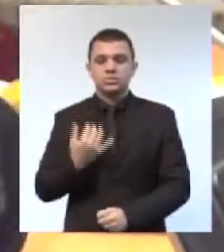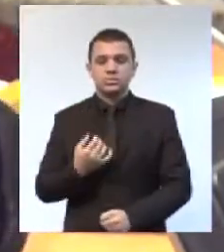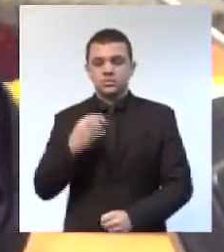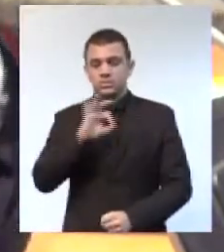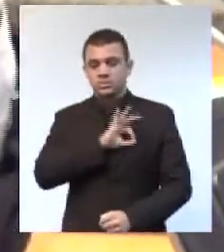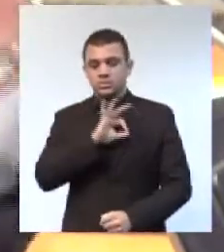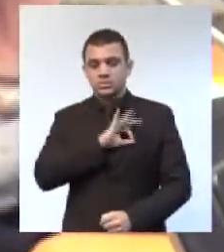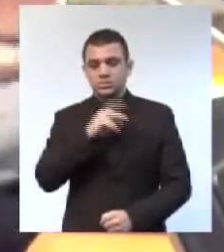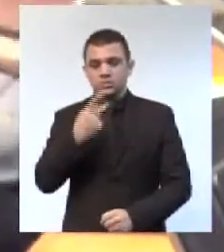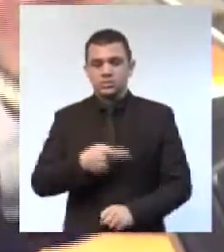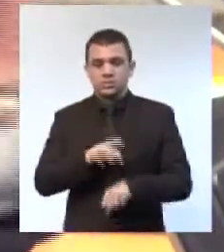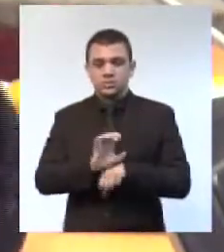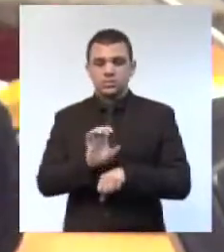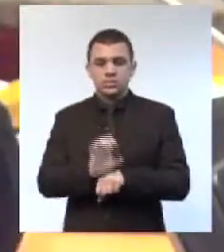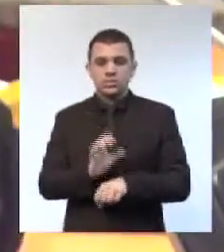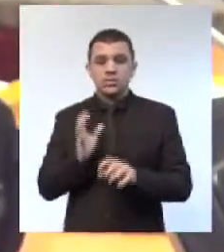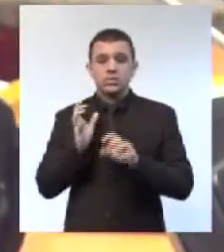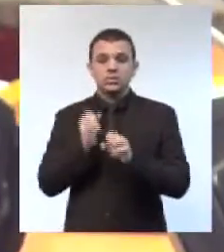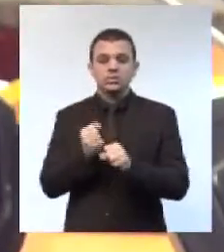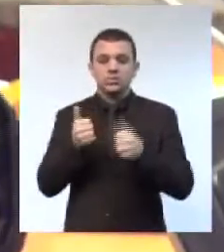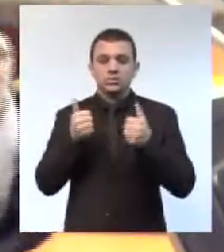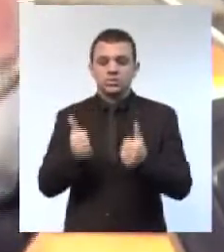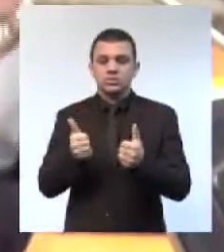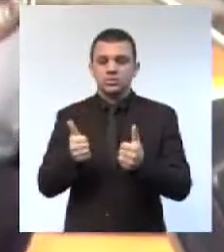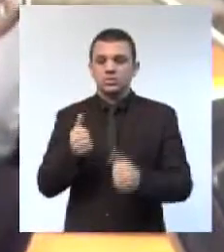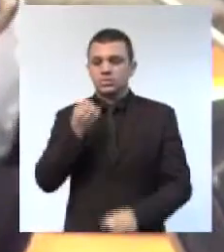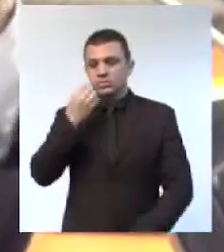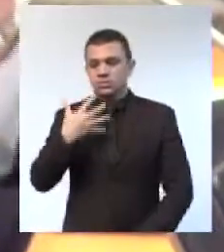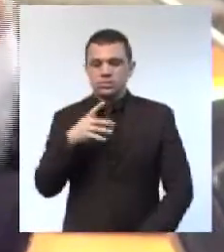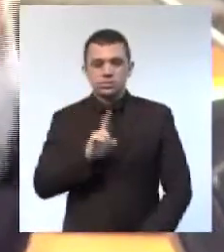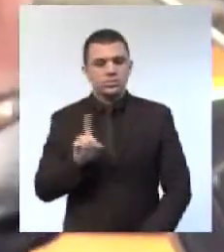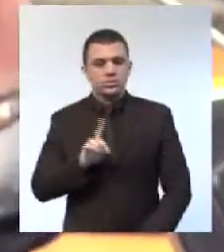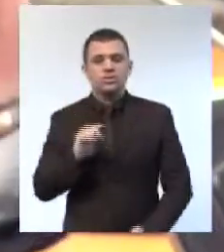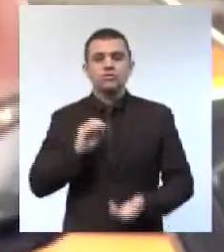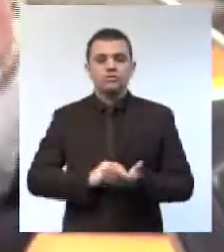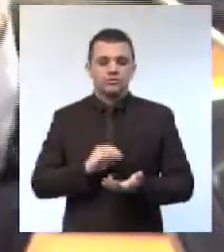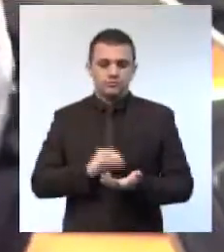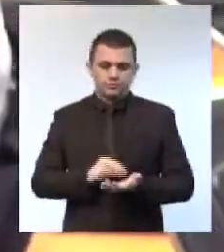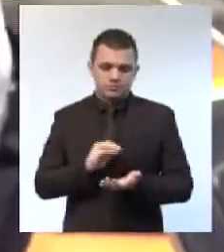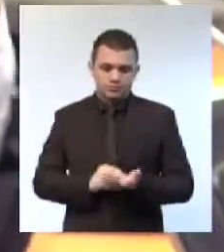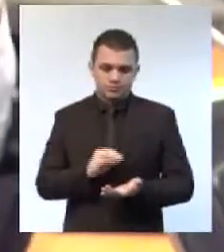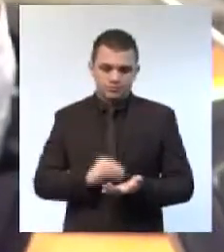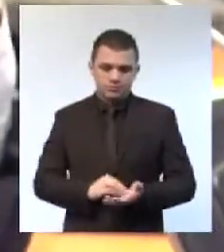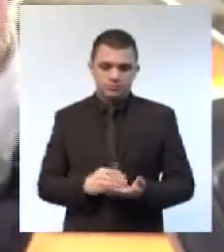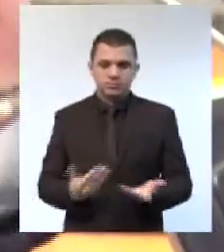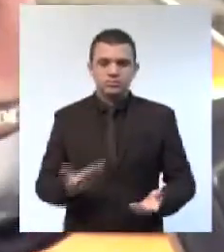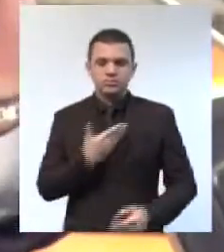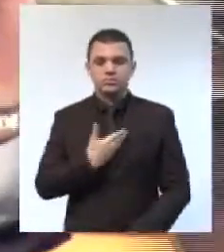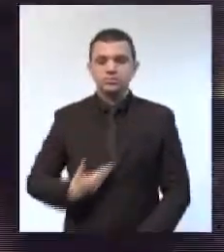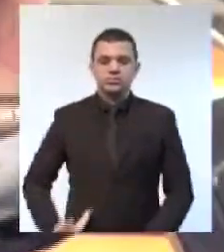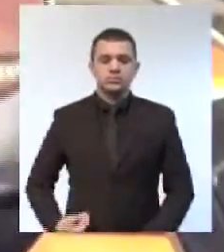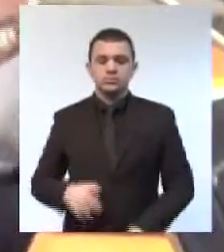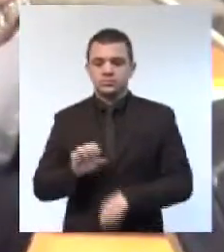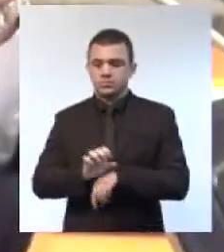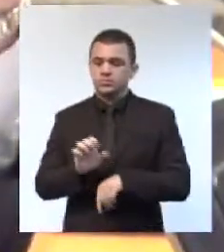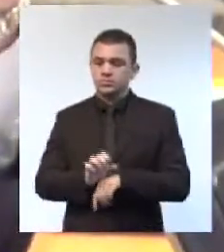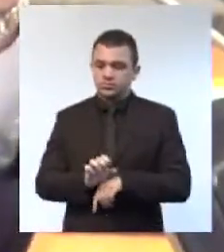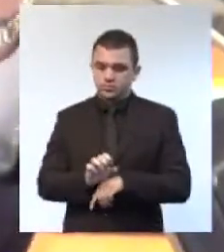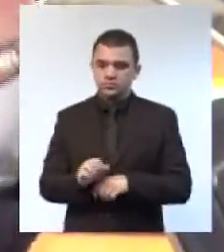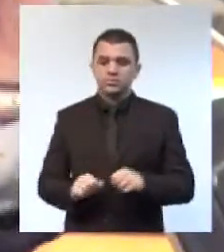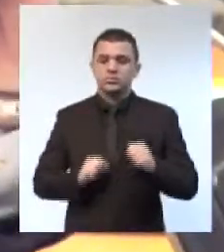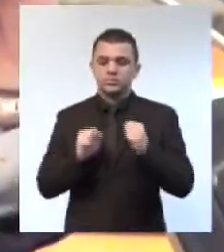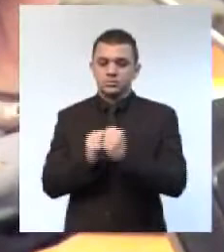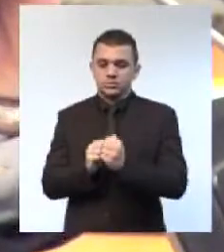é insuficiente. O governador, repito, o governador do Estado, o secretário